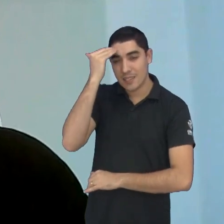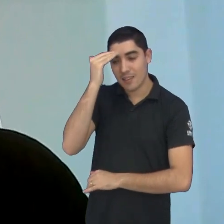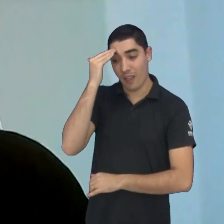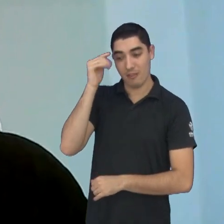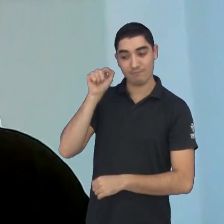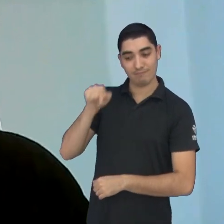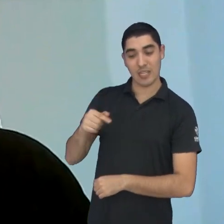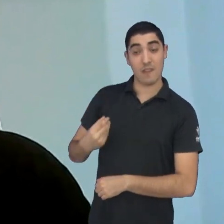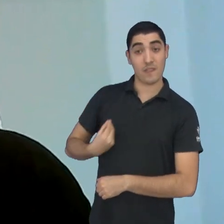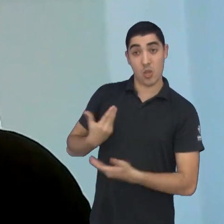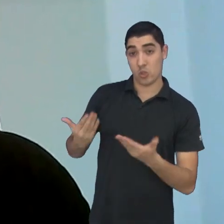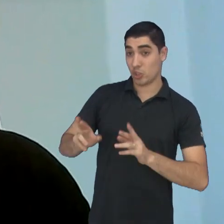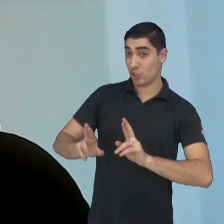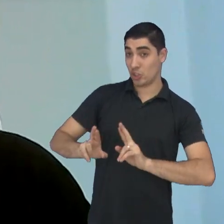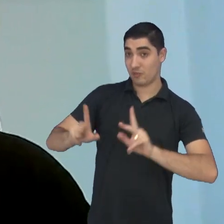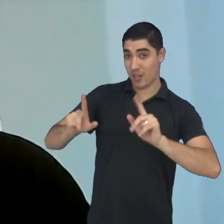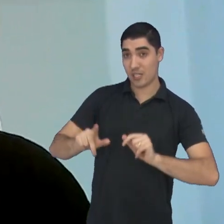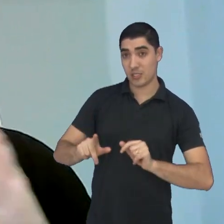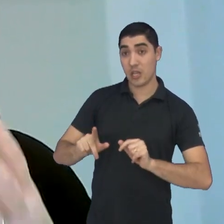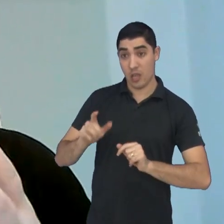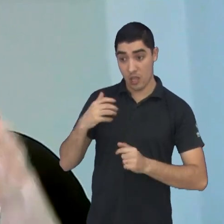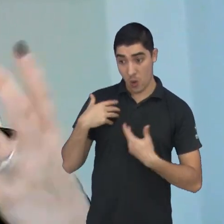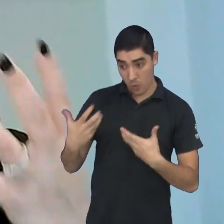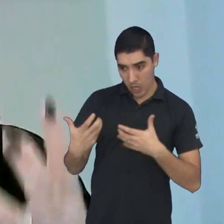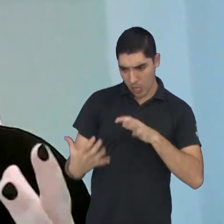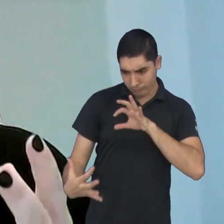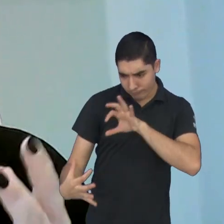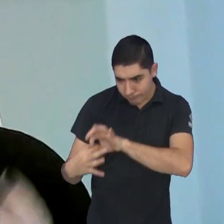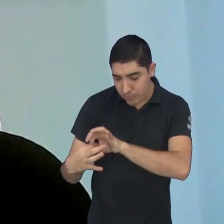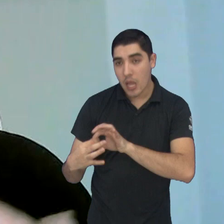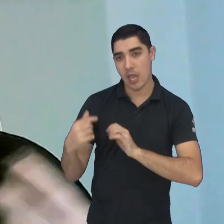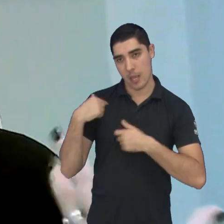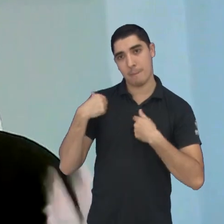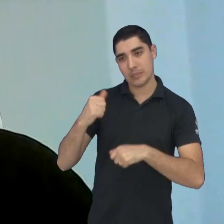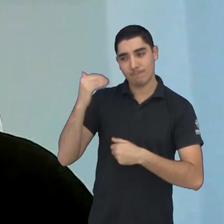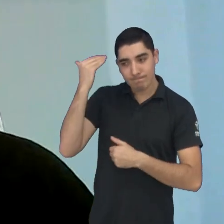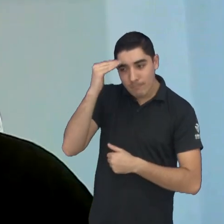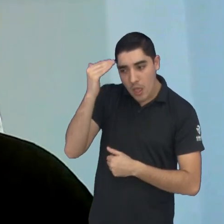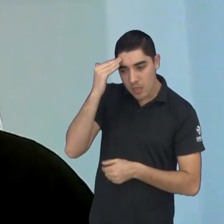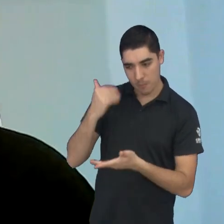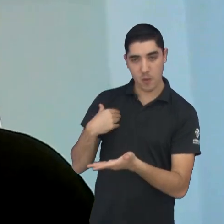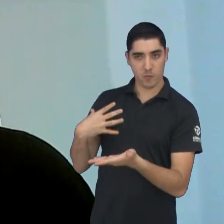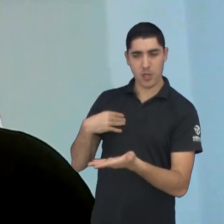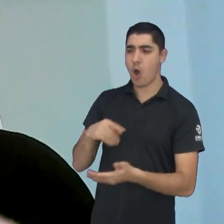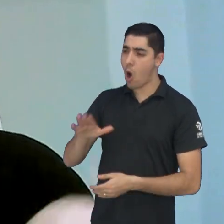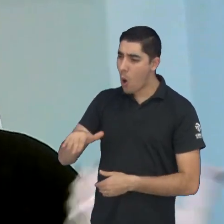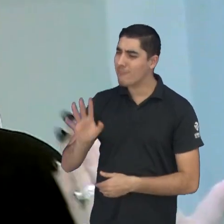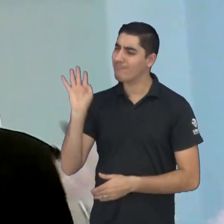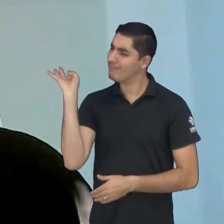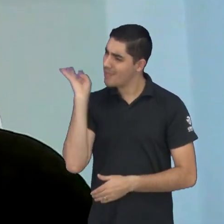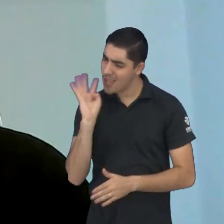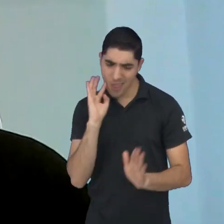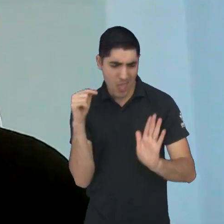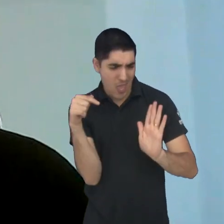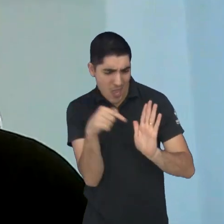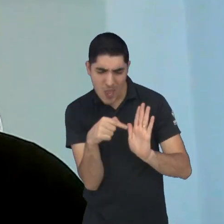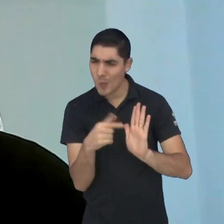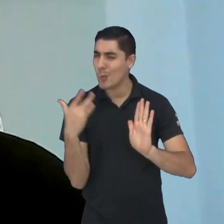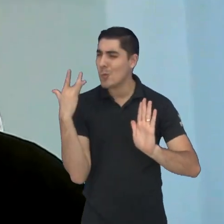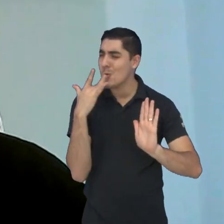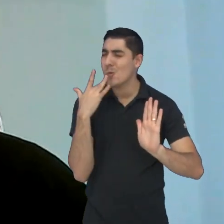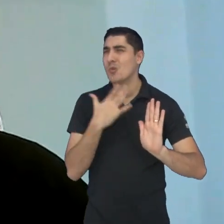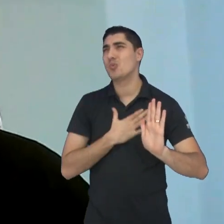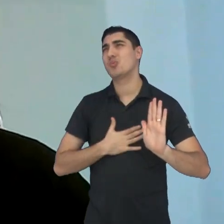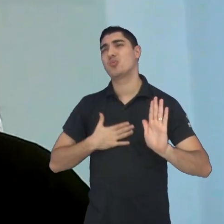se eu quero me conectar, eu tenho que validar, mostrar: filho, eu entendo que é muito legal, que é muito mais gostoso